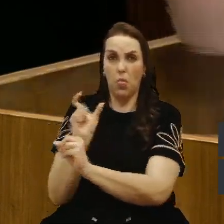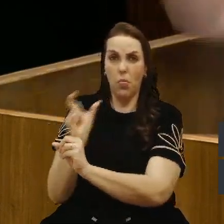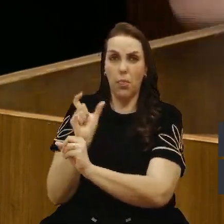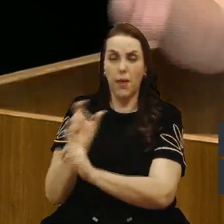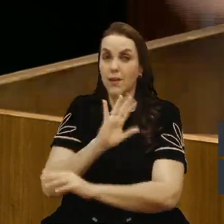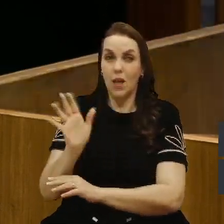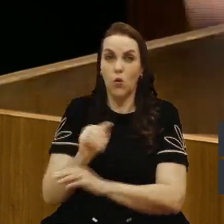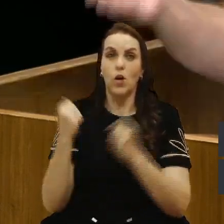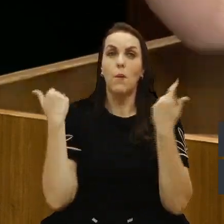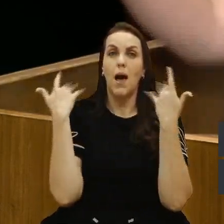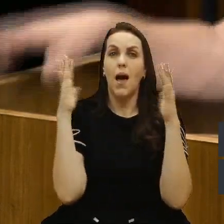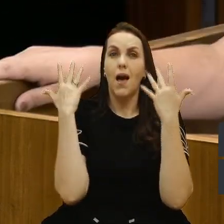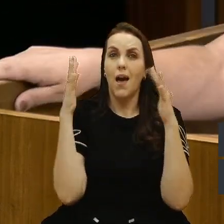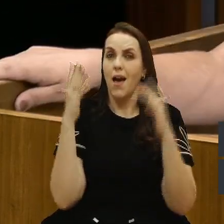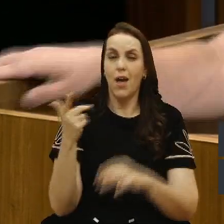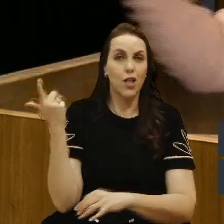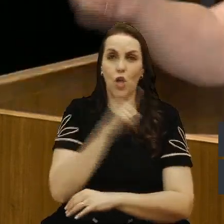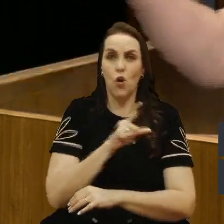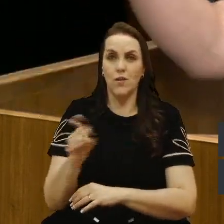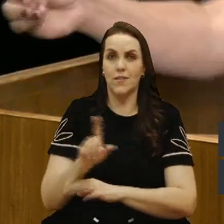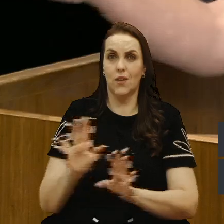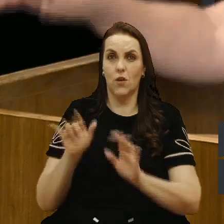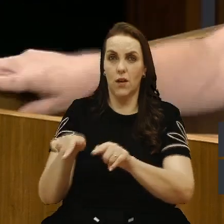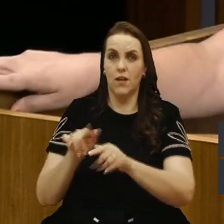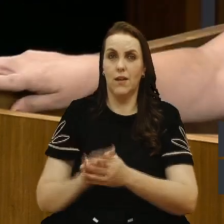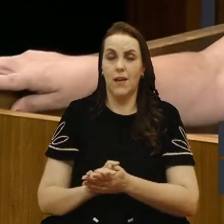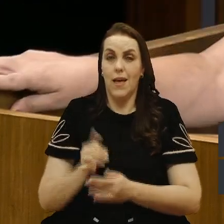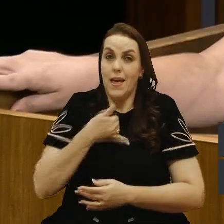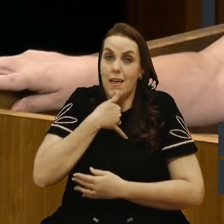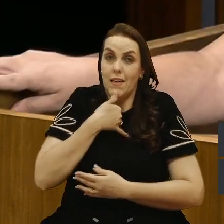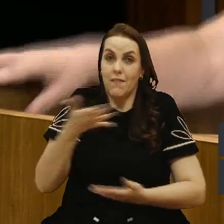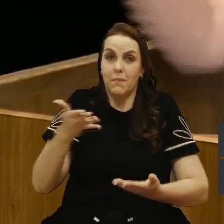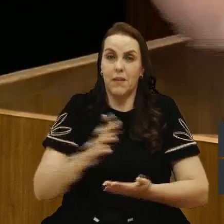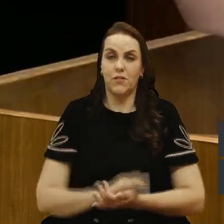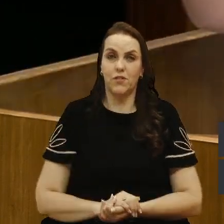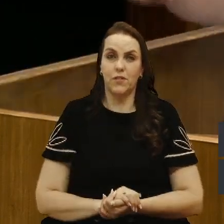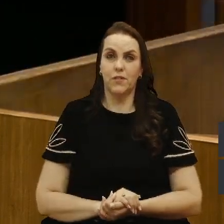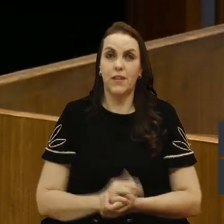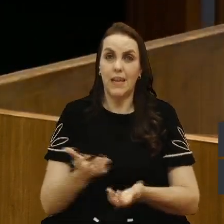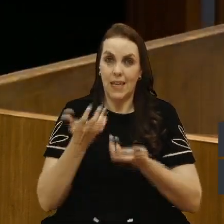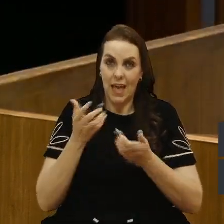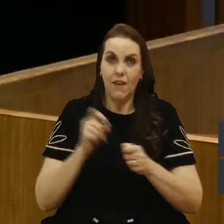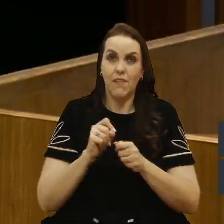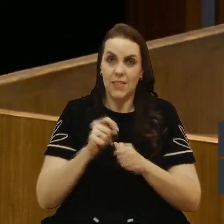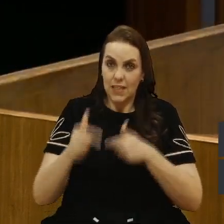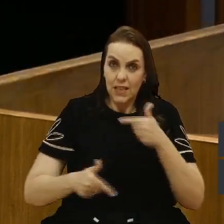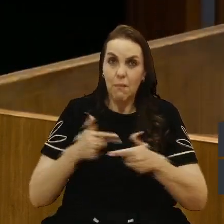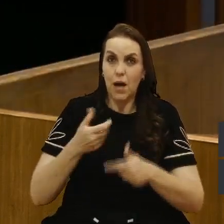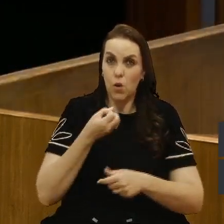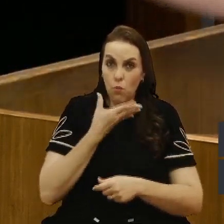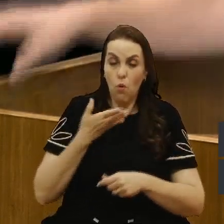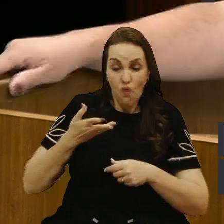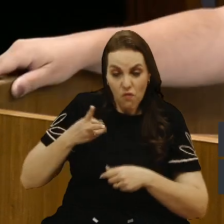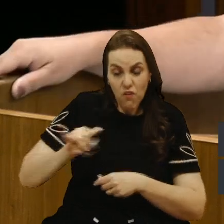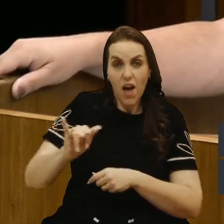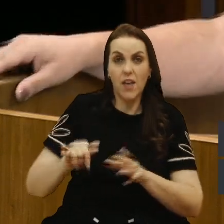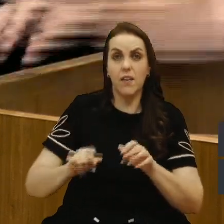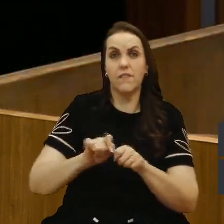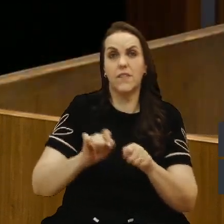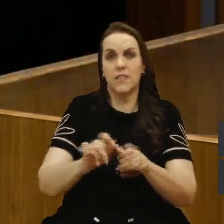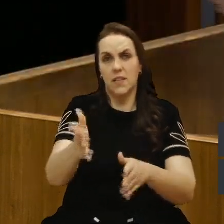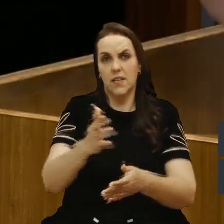que não é aplaudível. Infelizmente. Quer fazer trabalho bom, vai lá e faz trabalho